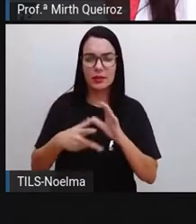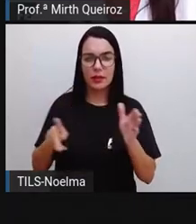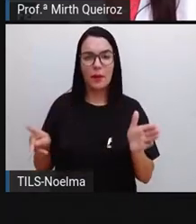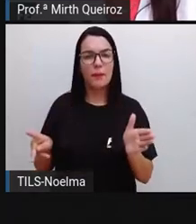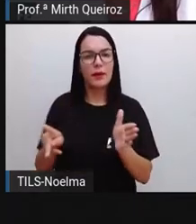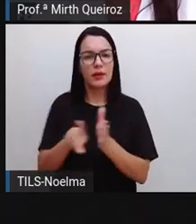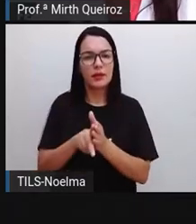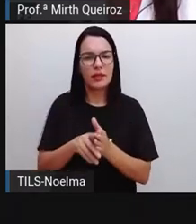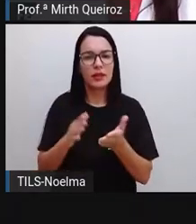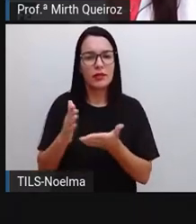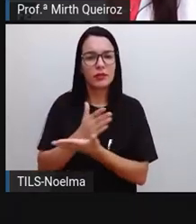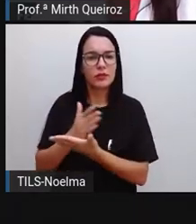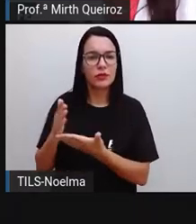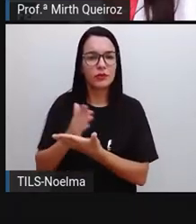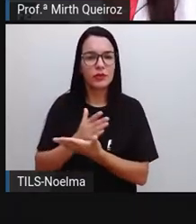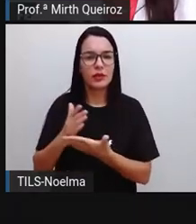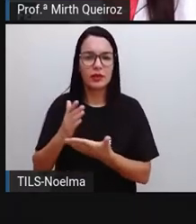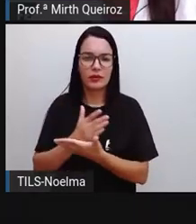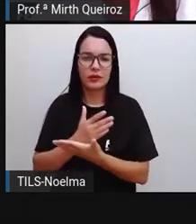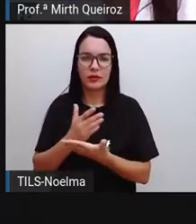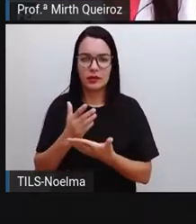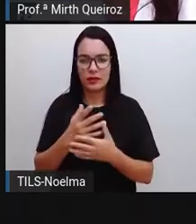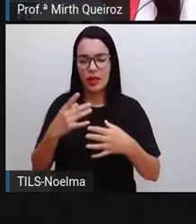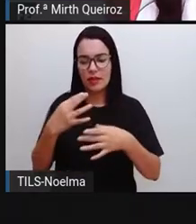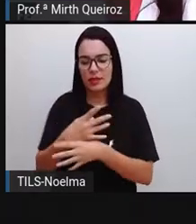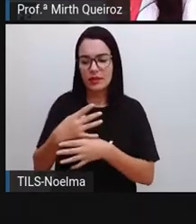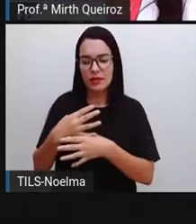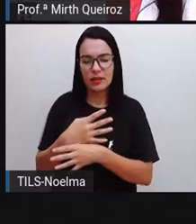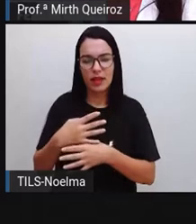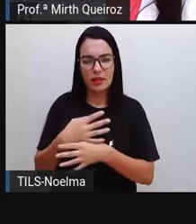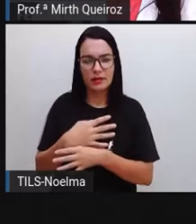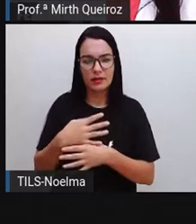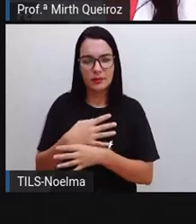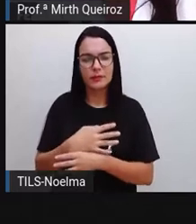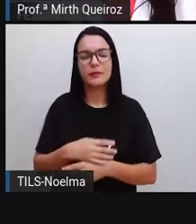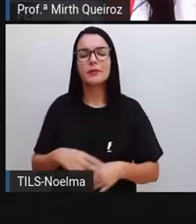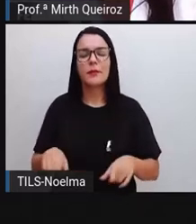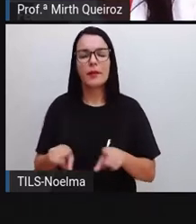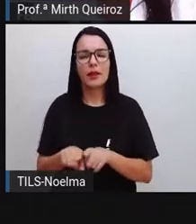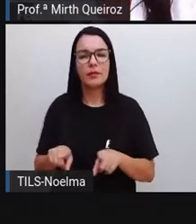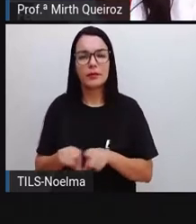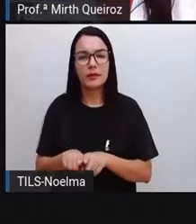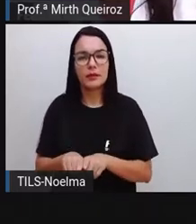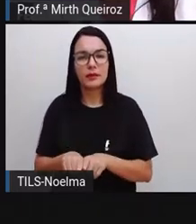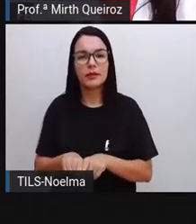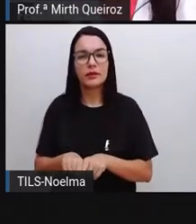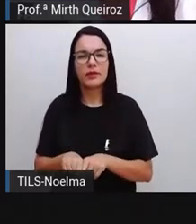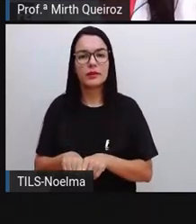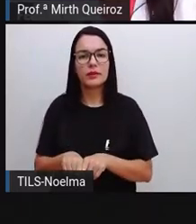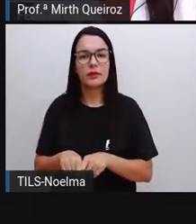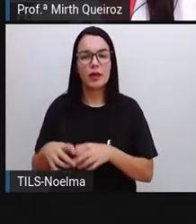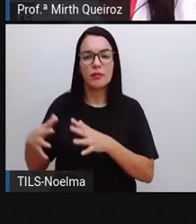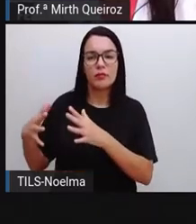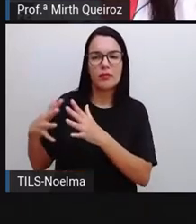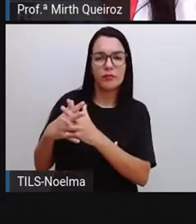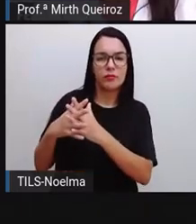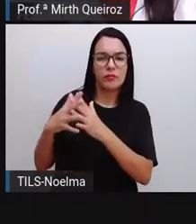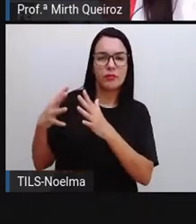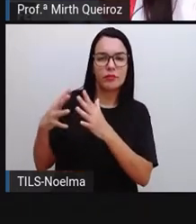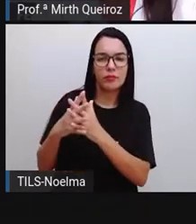divide, né? Neste caso, sobre as fronteiras, né? Que vão dividir aí estados,